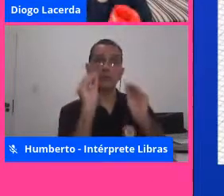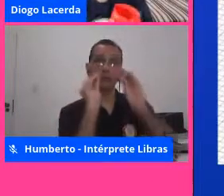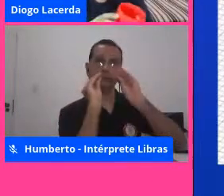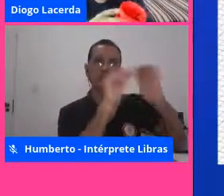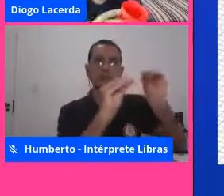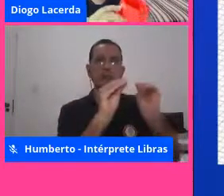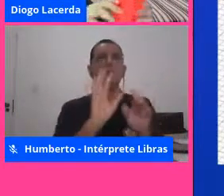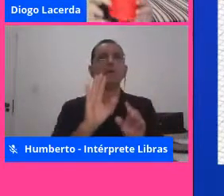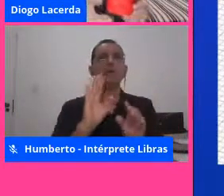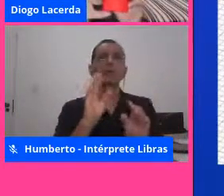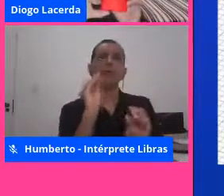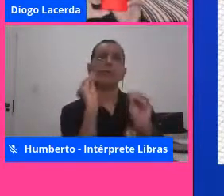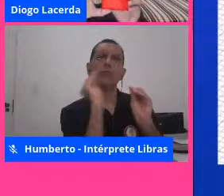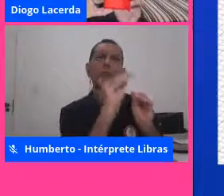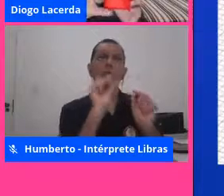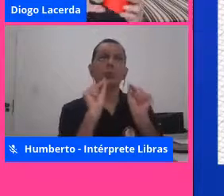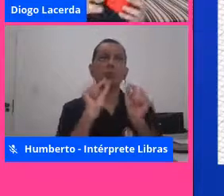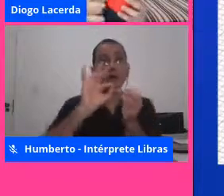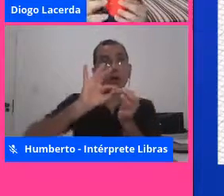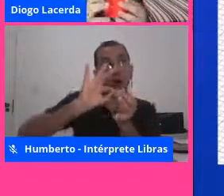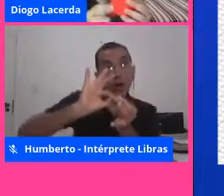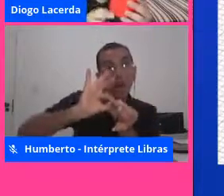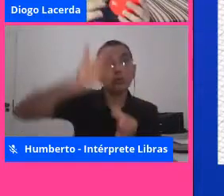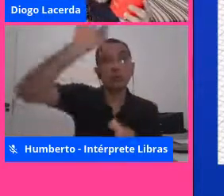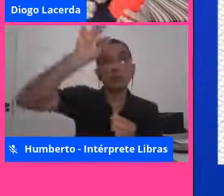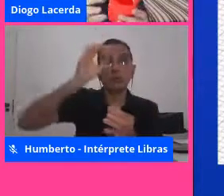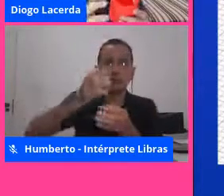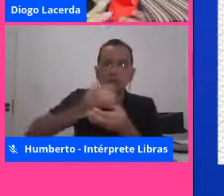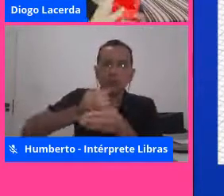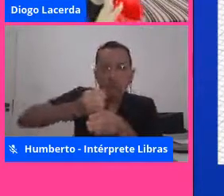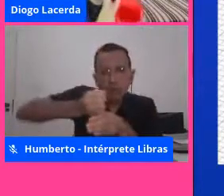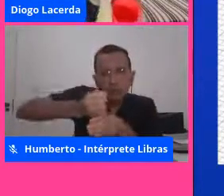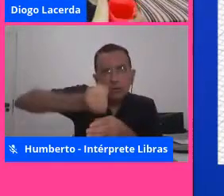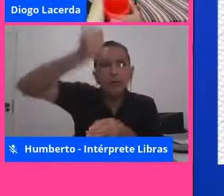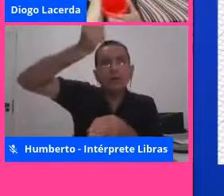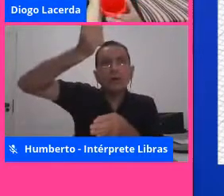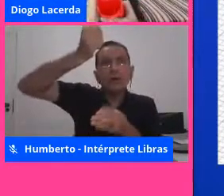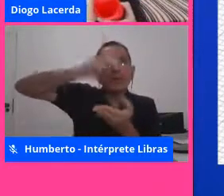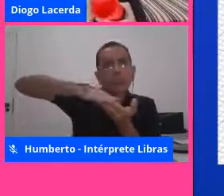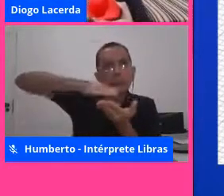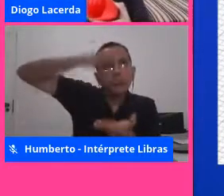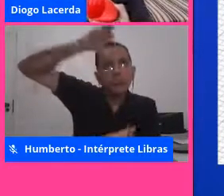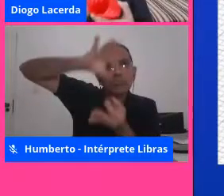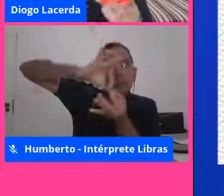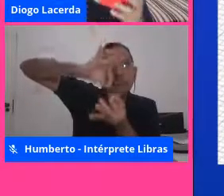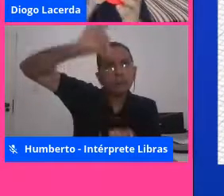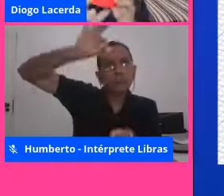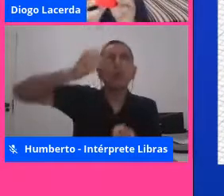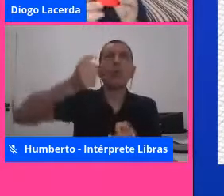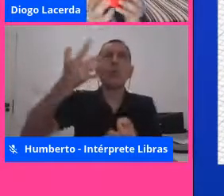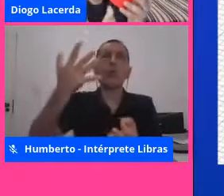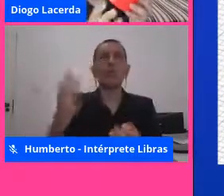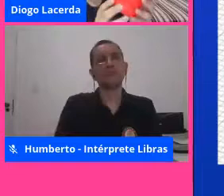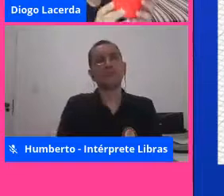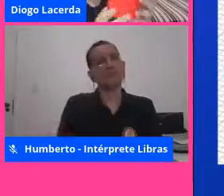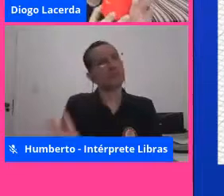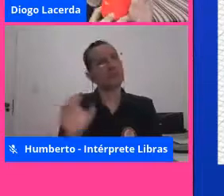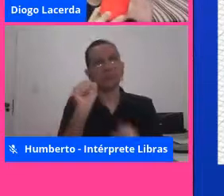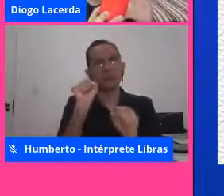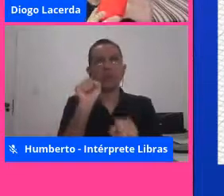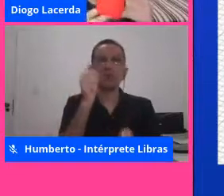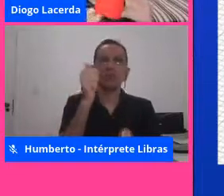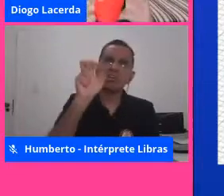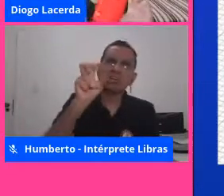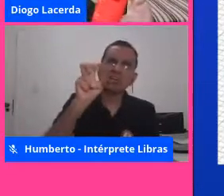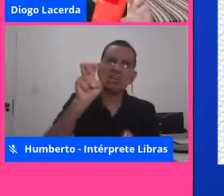altura. Vai ser justamente a altura do teu copo. Então você pode ver que tem um copo aqui, sei lá, que tem 15 centímetros, mais ou menos,